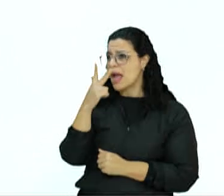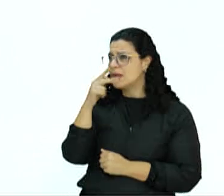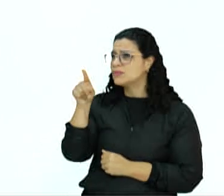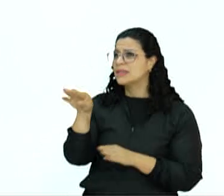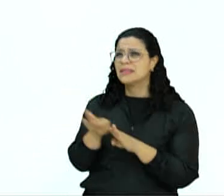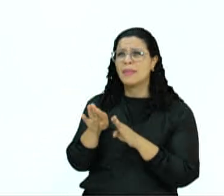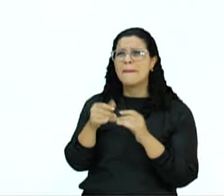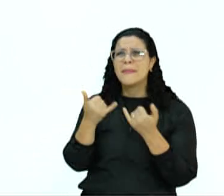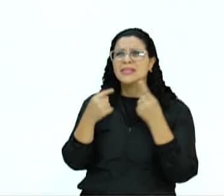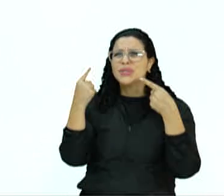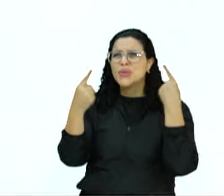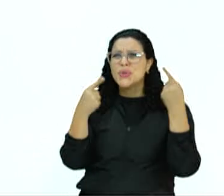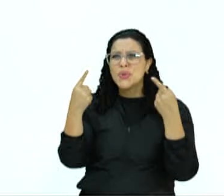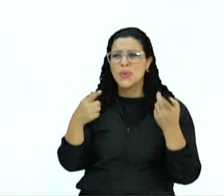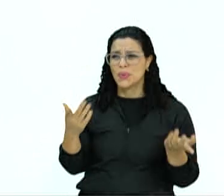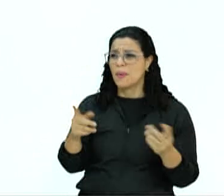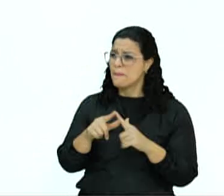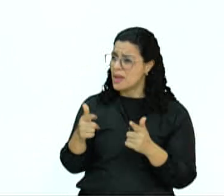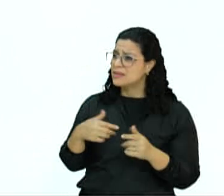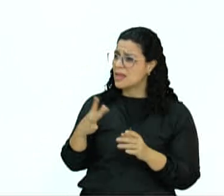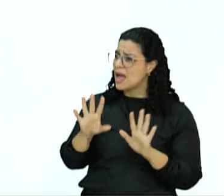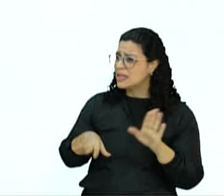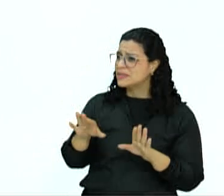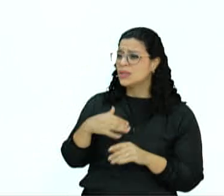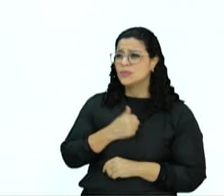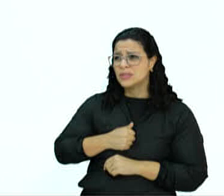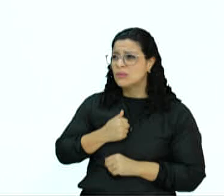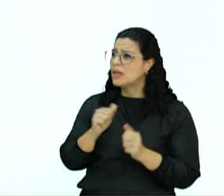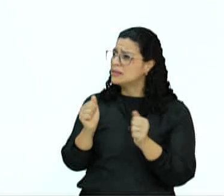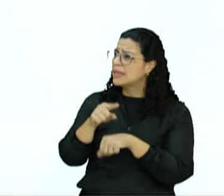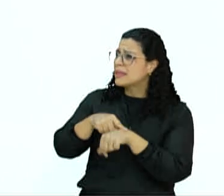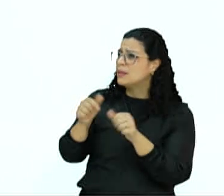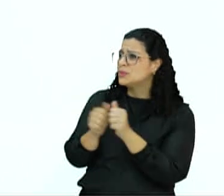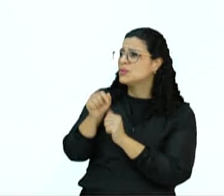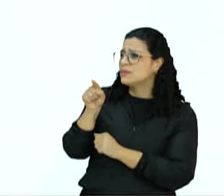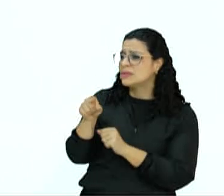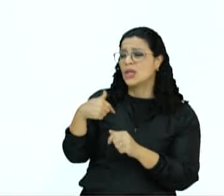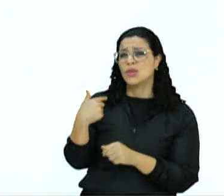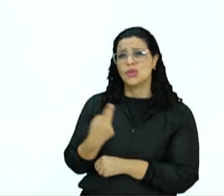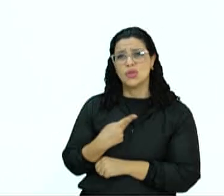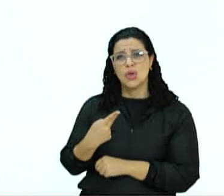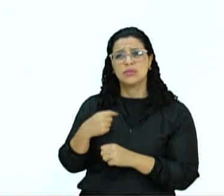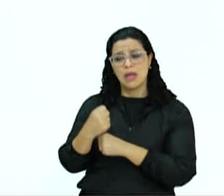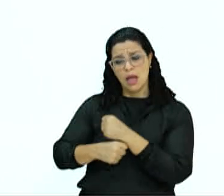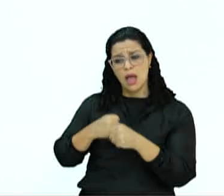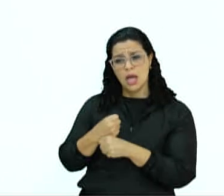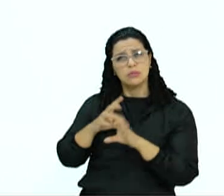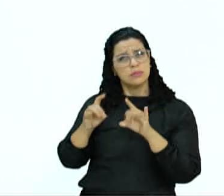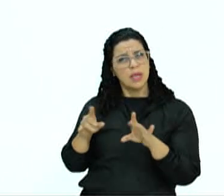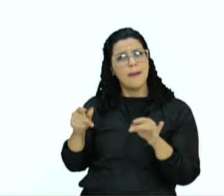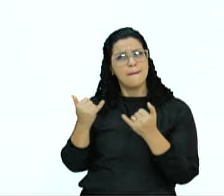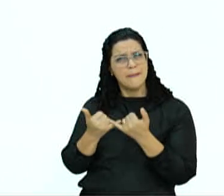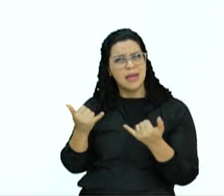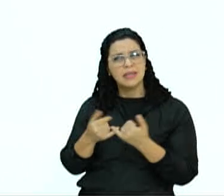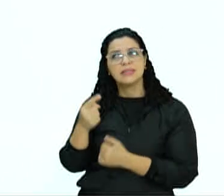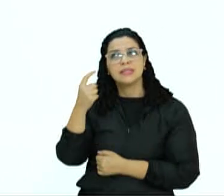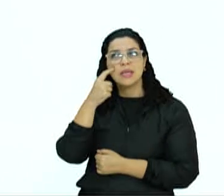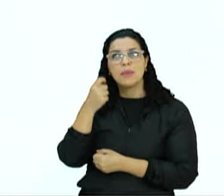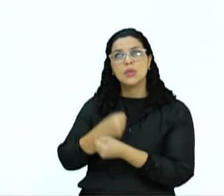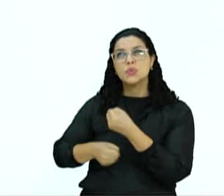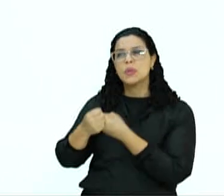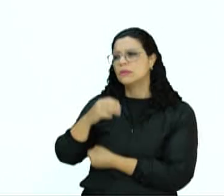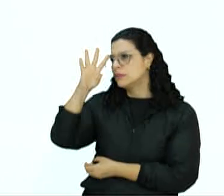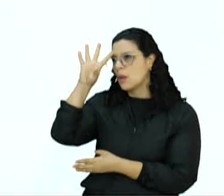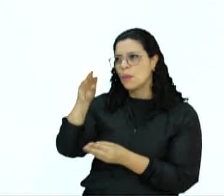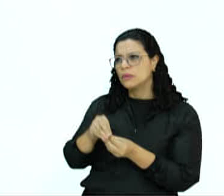mesmo tantã. Mas apesar de tudo, tenho às vezes saudade daquele tempo. Que ano aquele! Palavra que quando penso não entendo